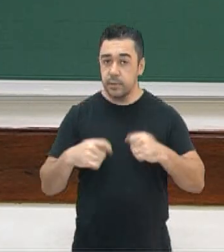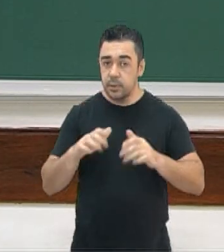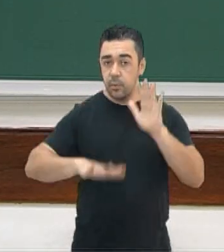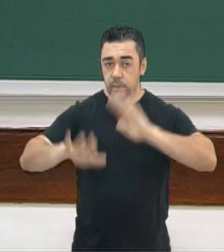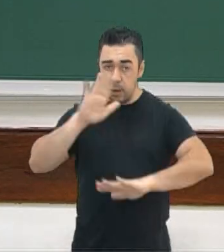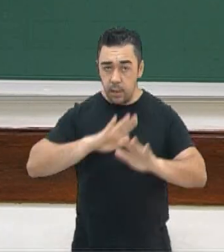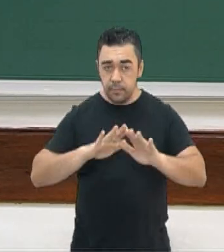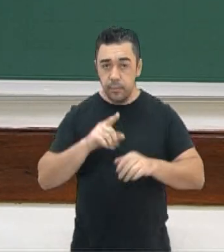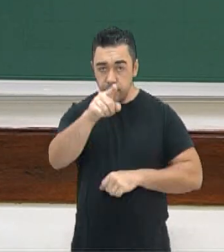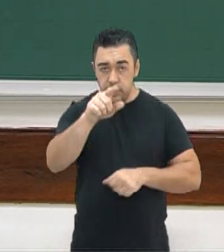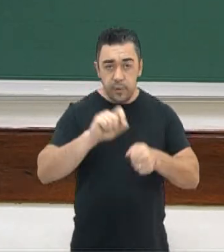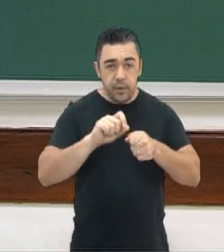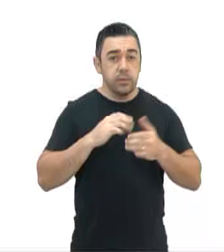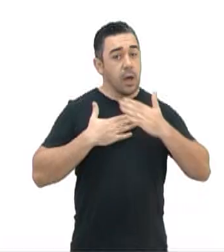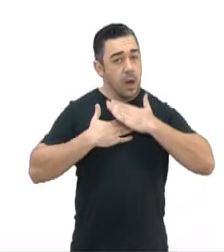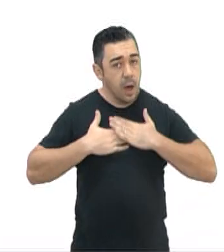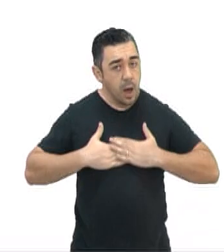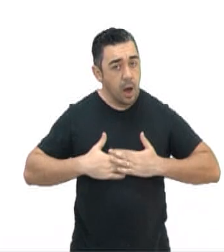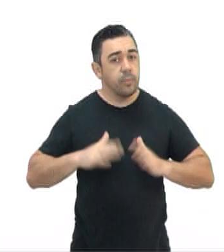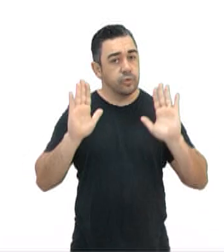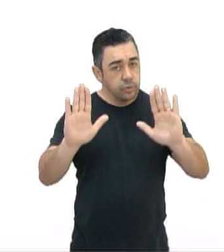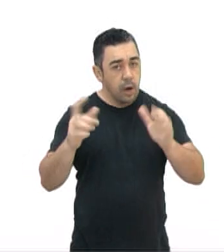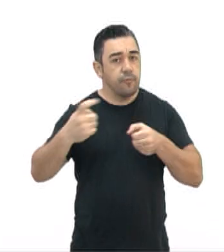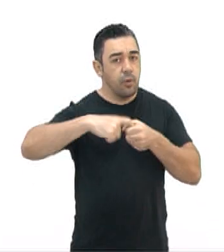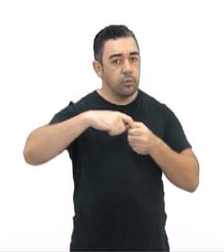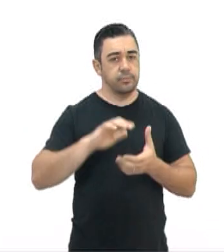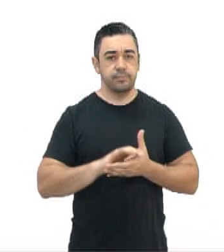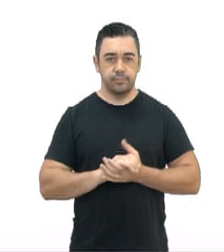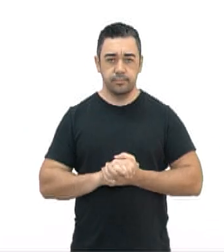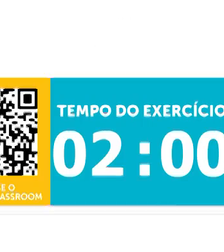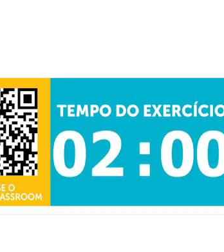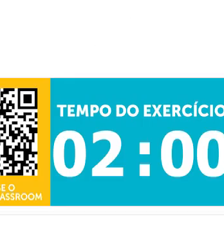tomar cuidado. Façam com calma e já retornamos.